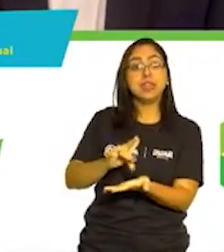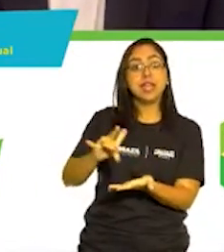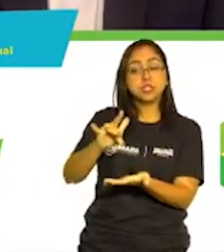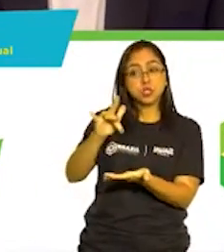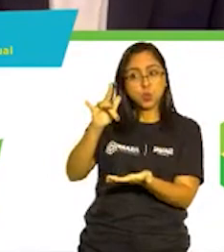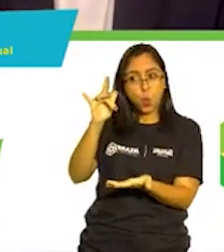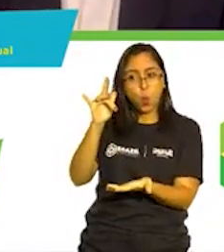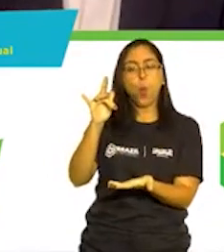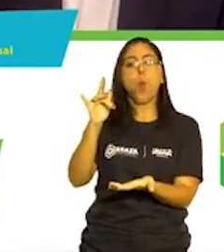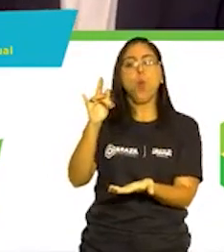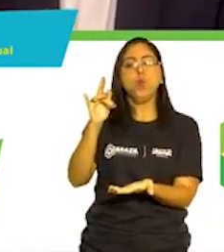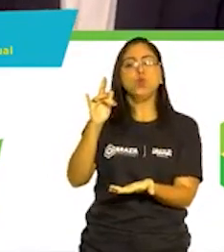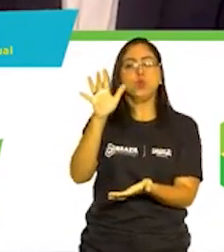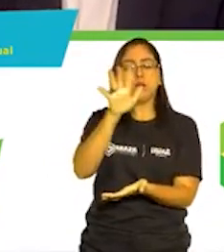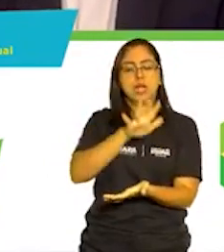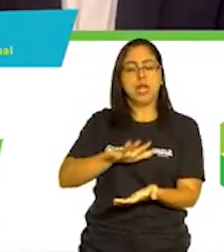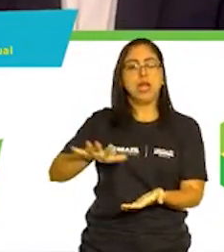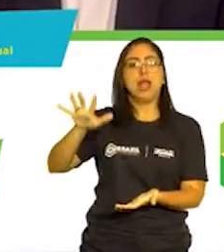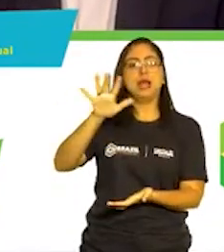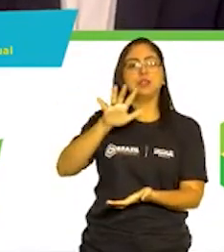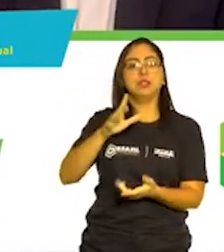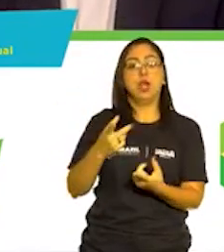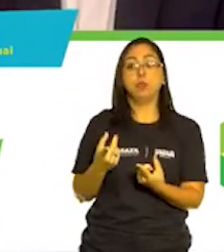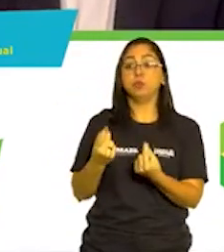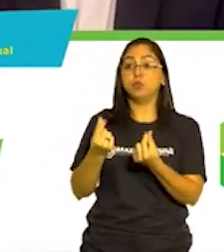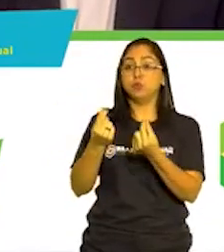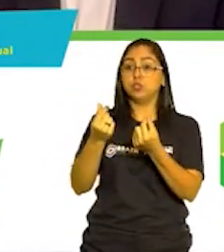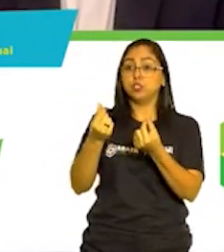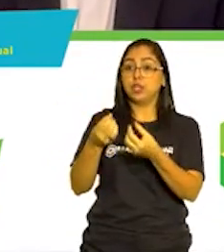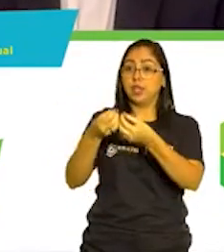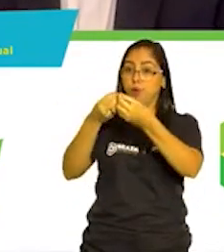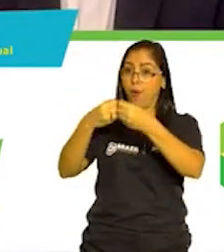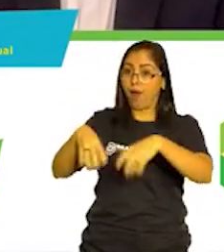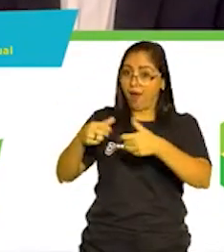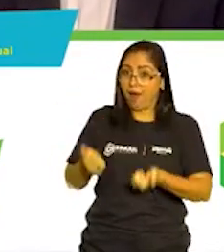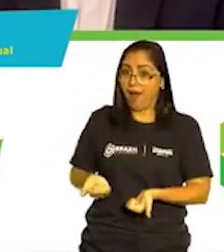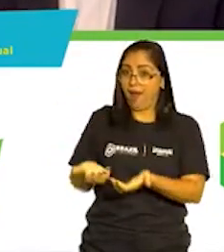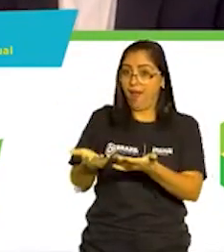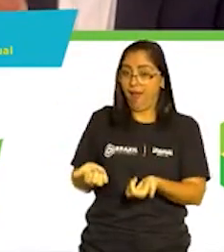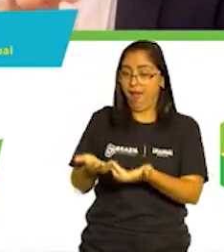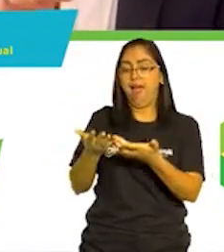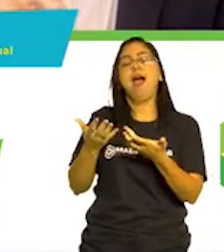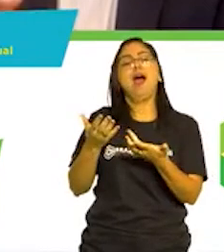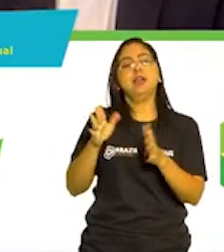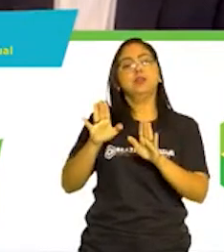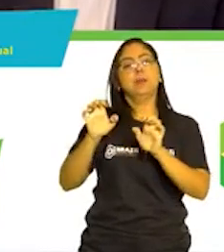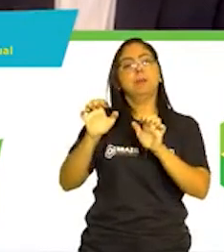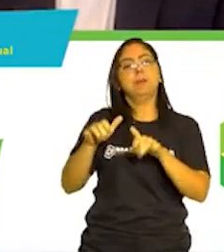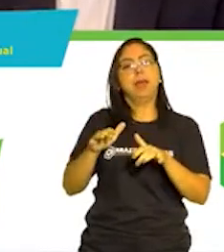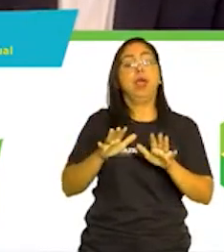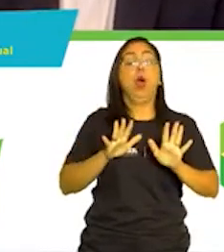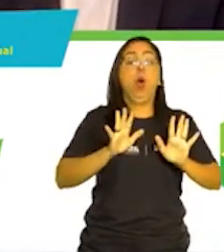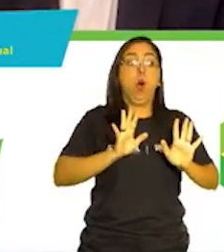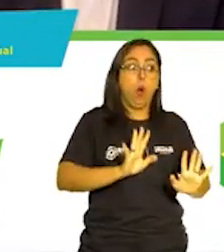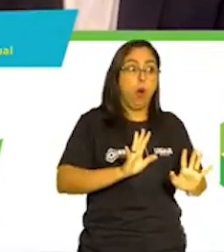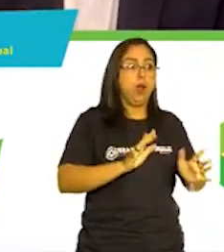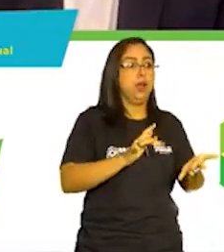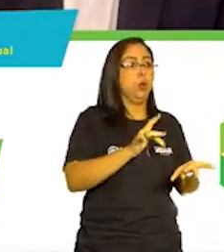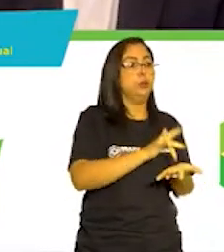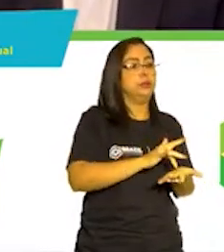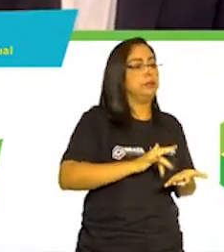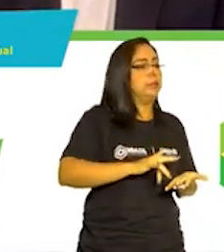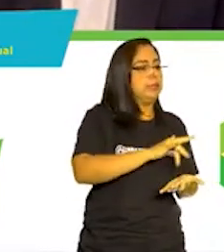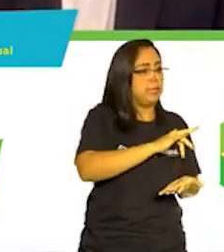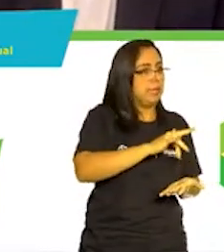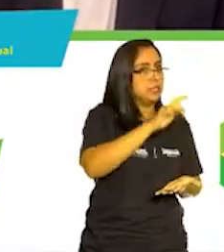Assim, sim, mas olha só, o Tesouro ele só faz a liberação financeira, o dinheiro para cada ministério. A gente